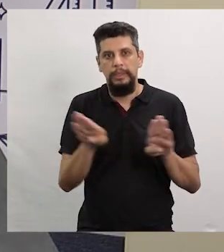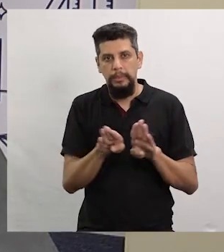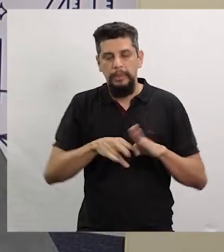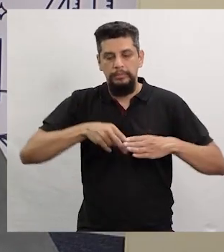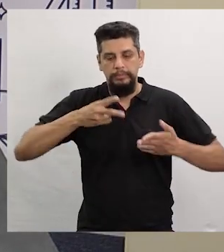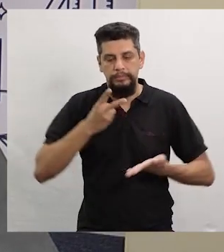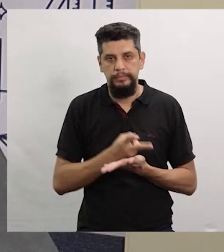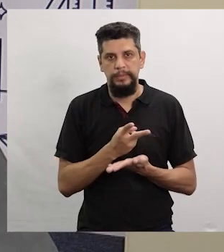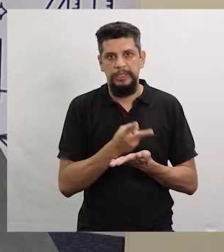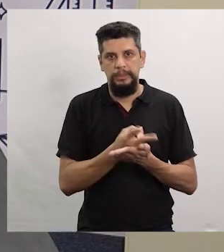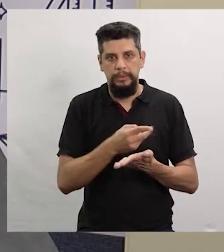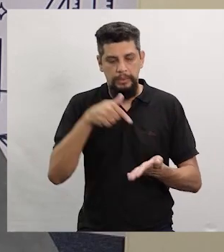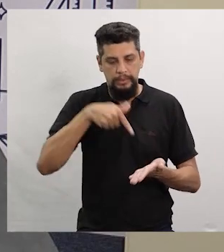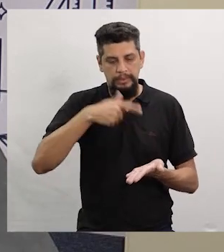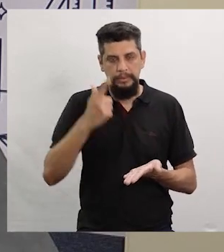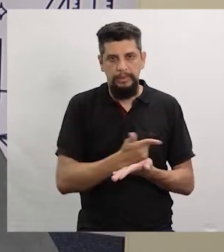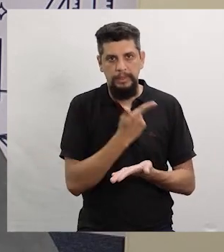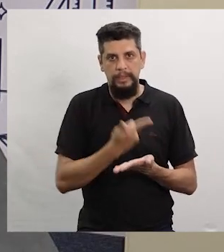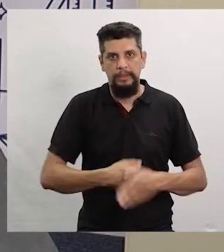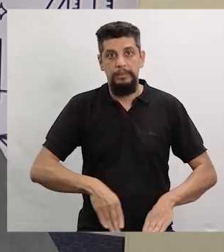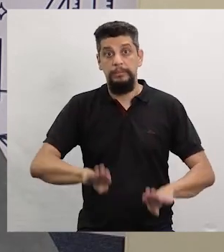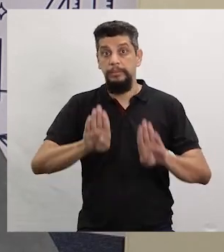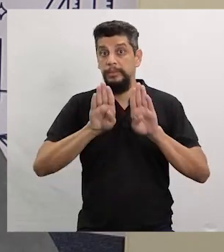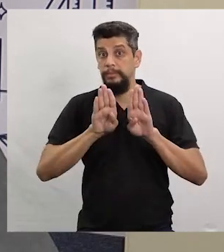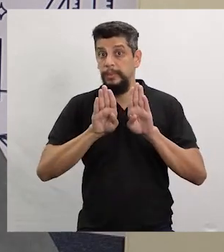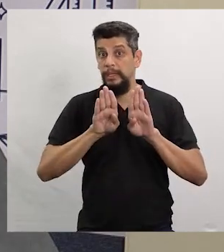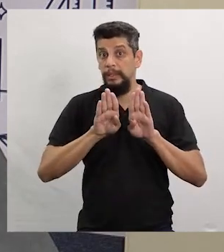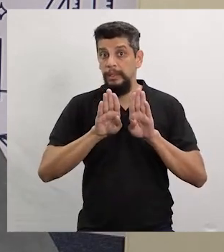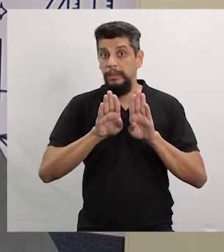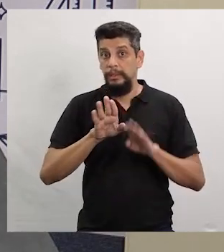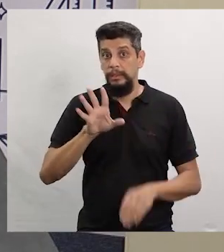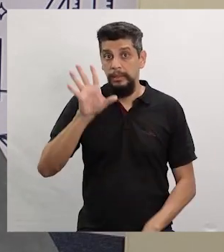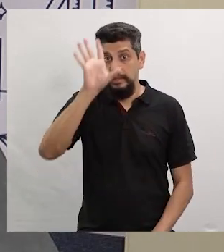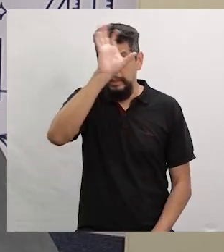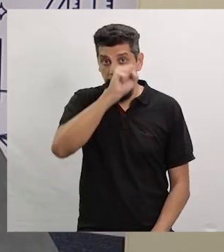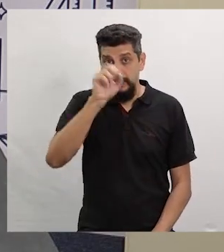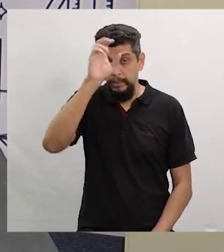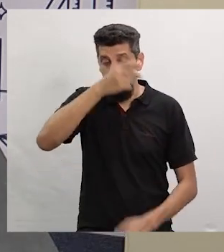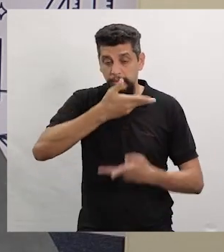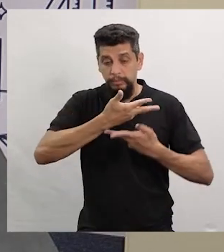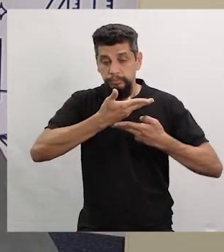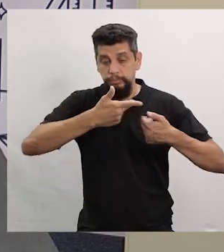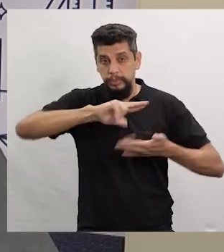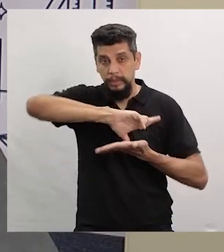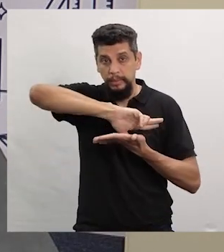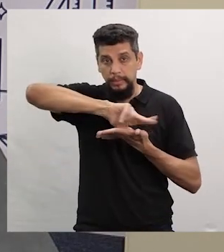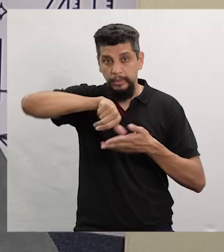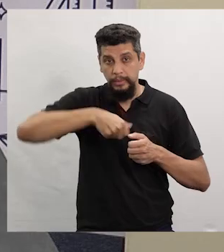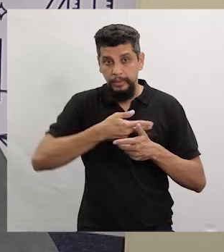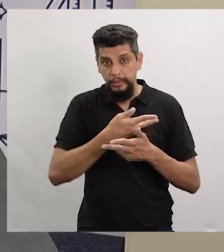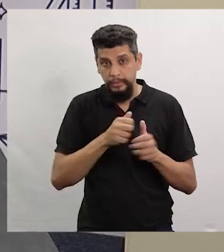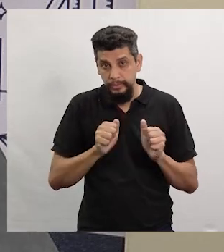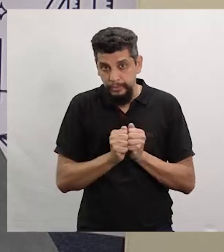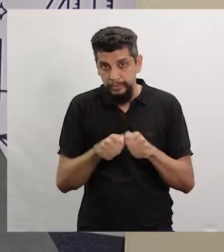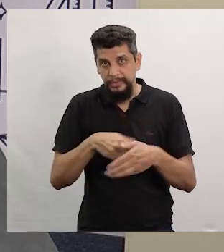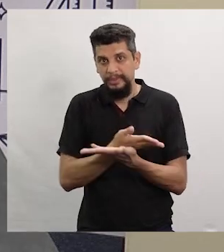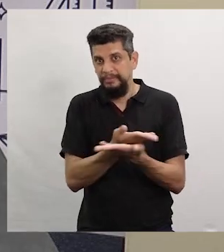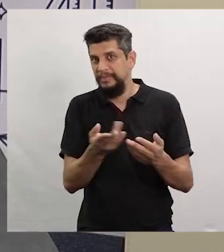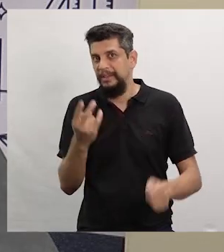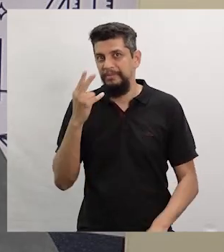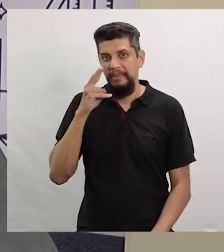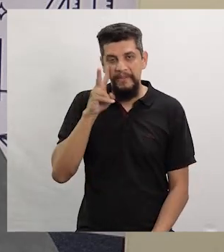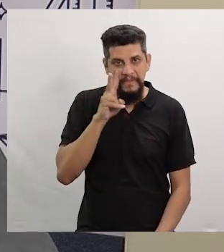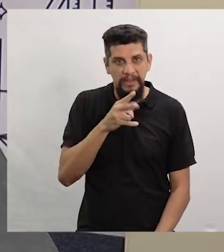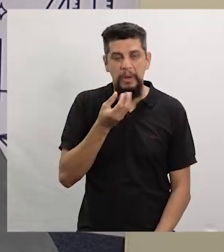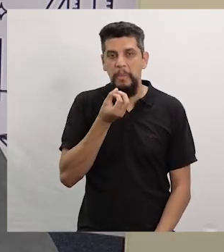vamos continuar com este livro mas a gente vai aprender muitas outras coisas juntos vocês vão ver como